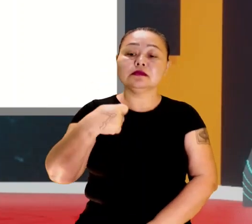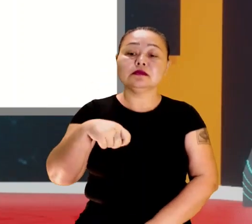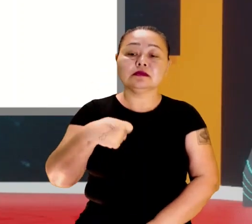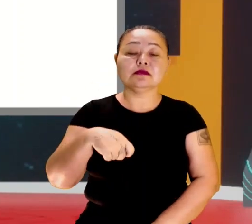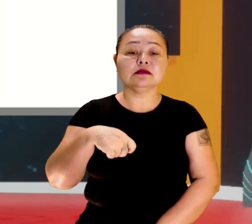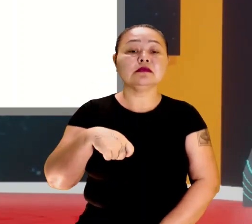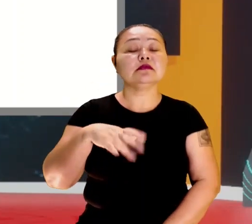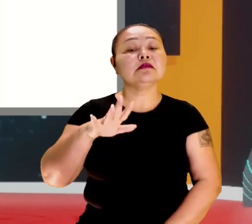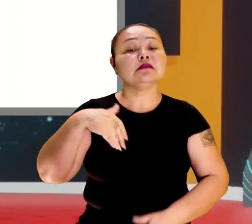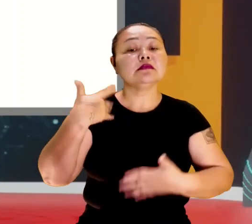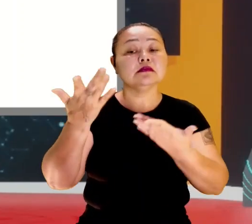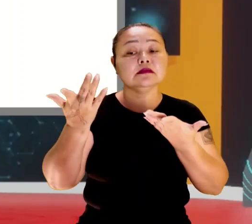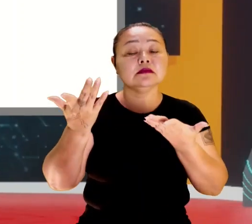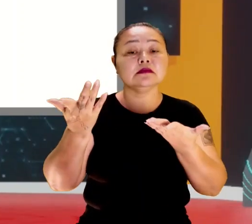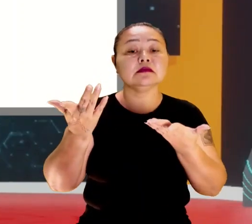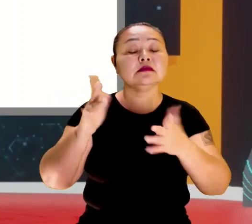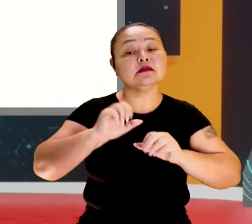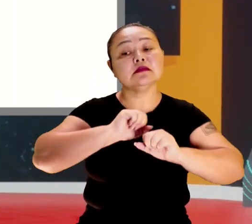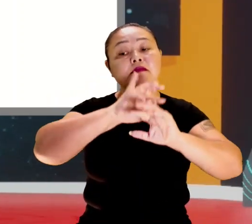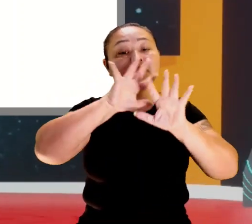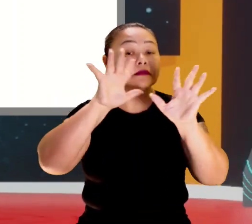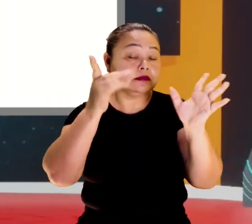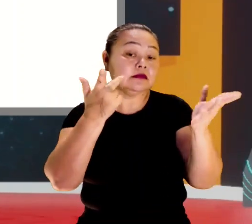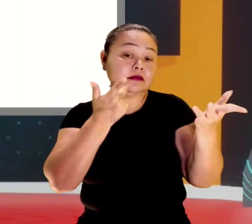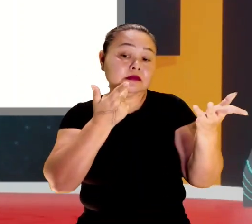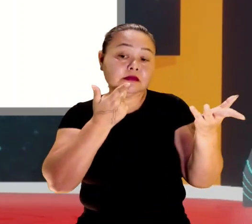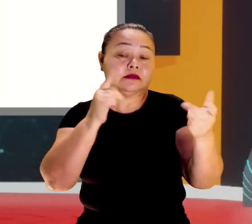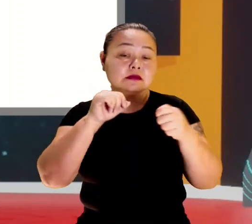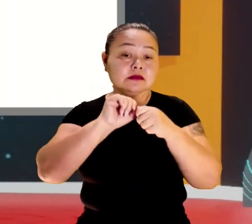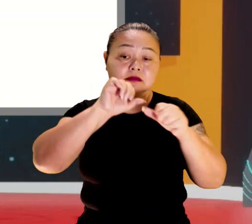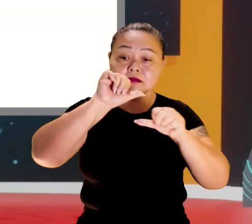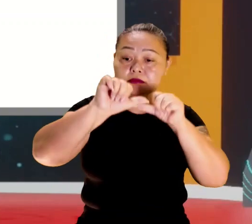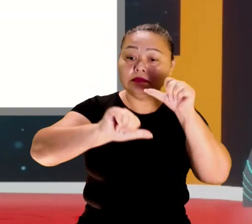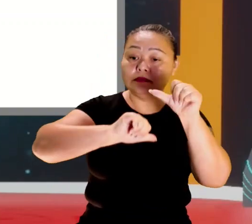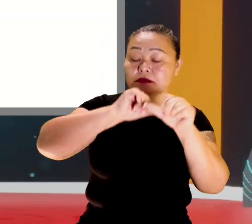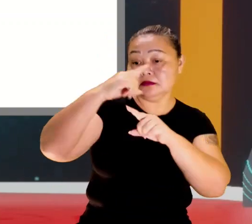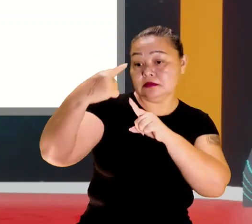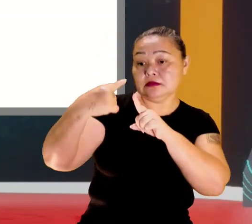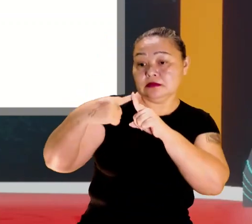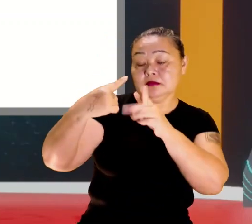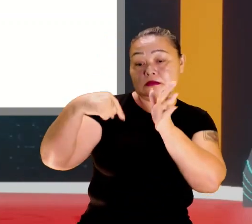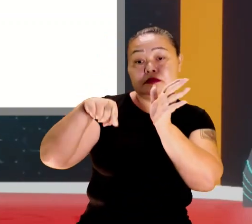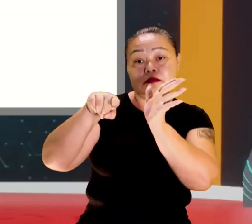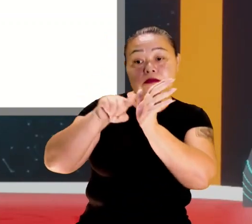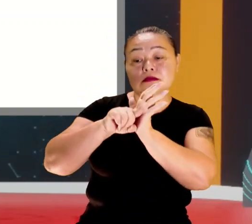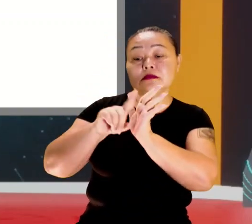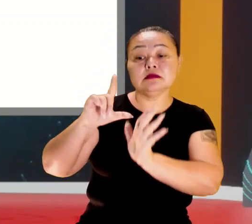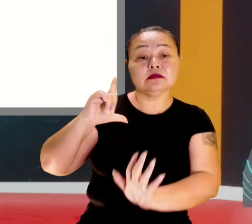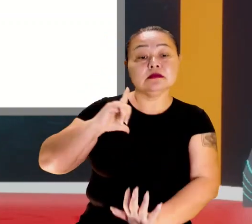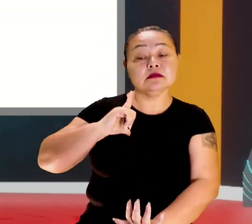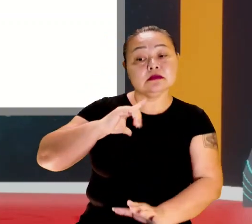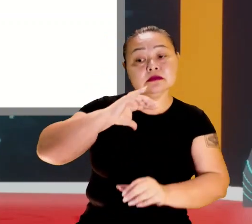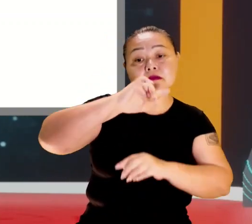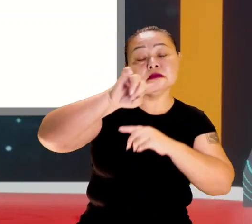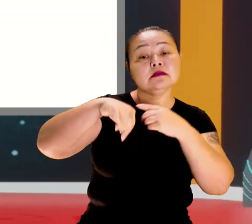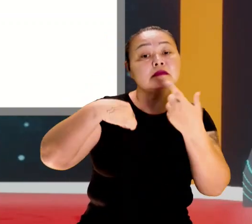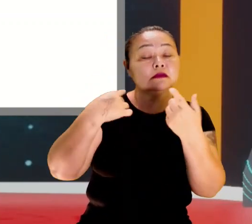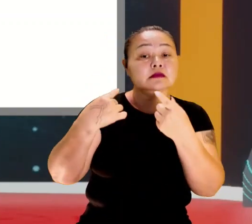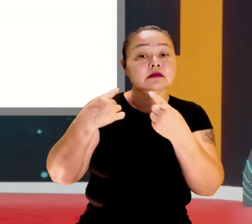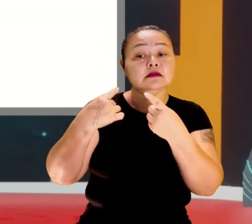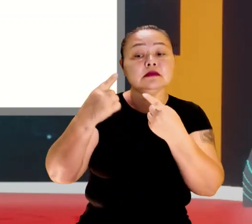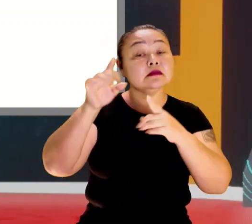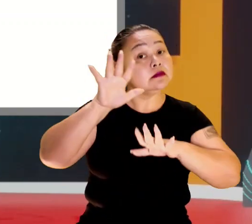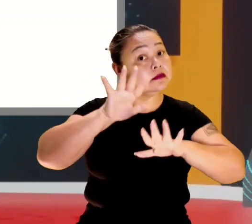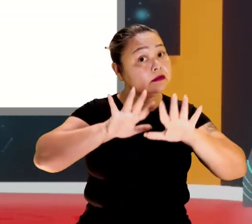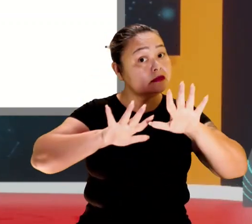Então, vamos corrigir. Claro que às vezes eu falo que troca de sinal, mas eu sei que está mudando a operação. Só que é um